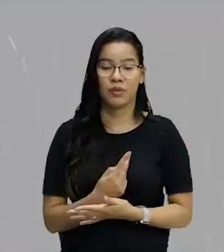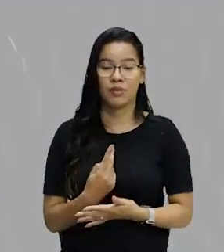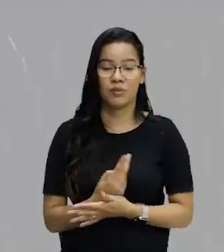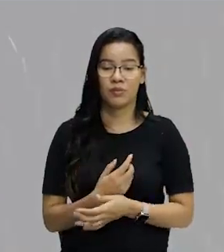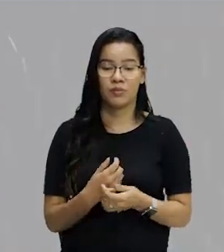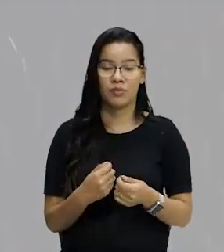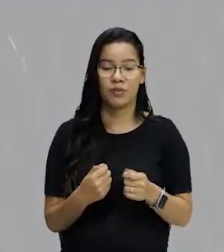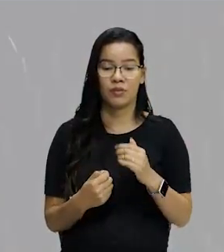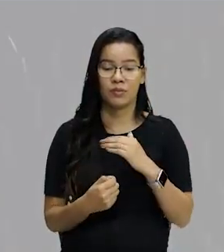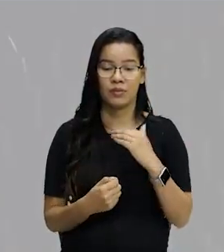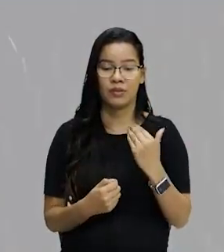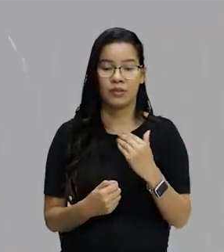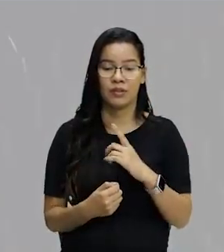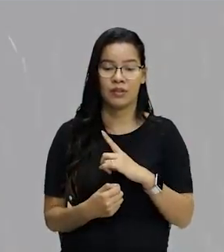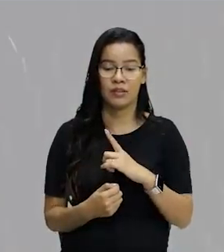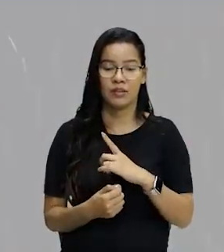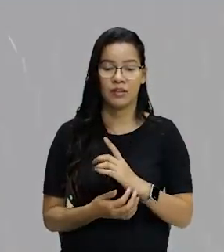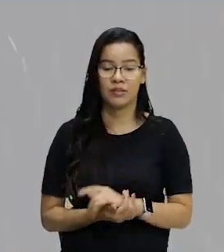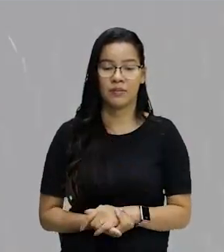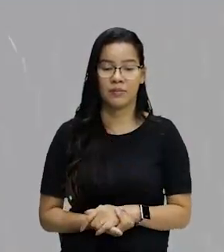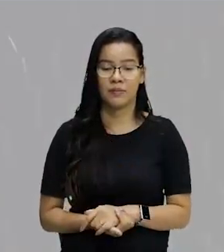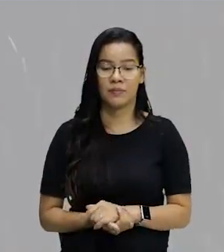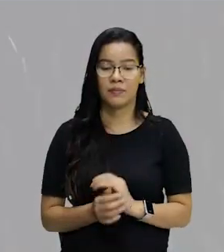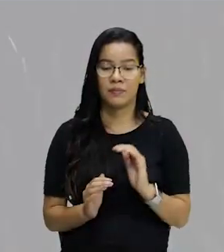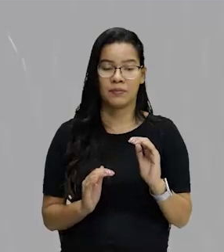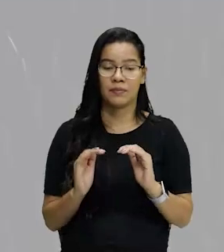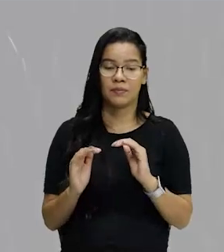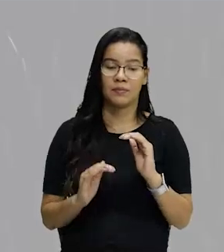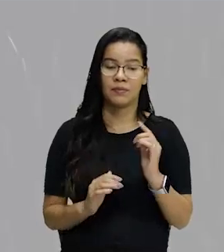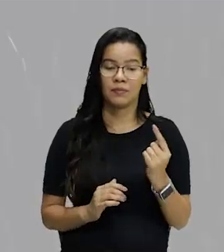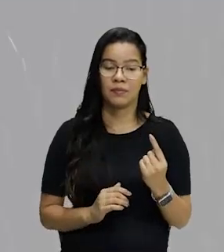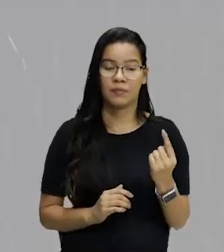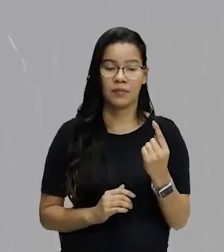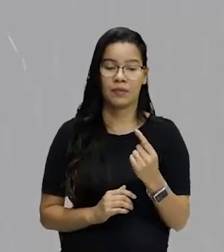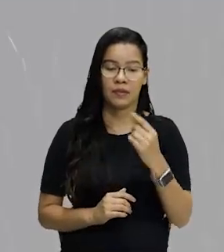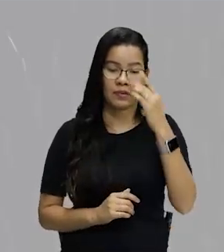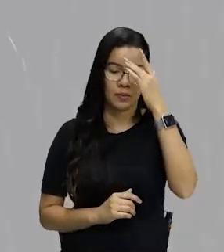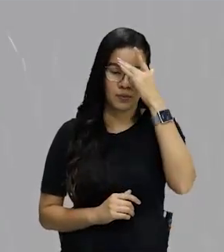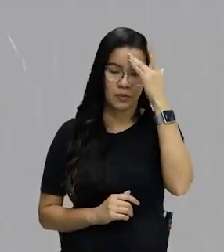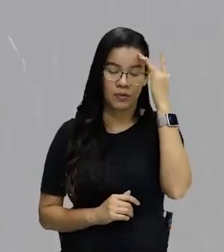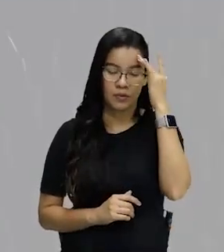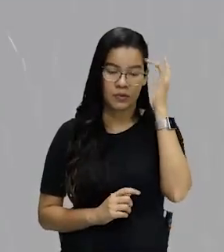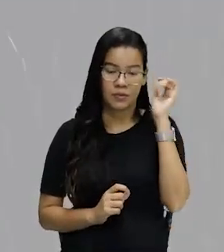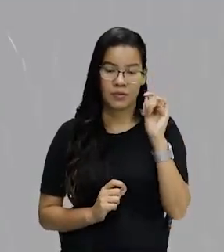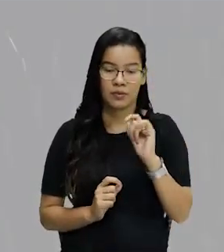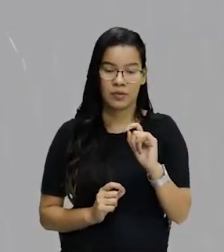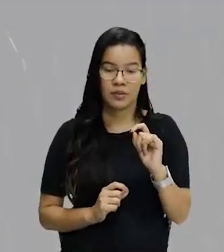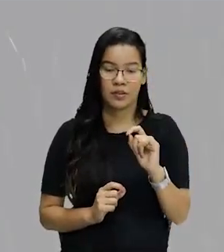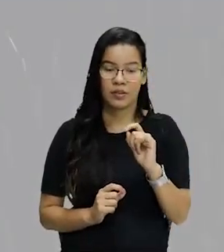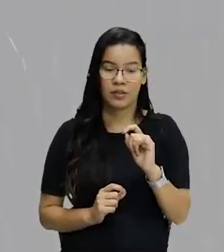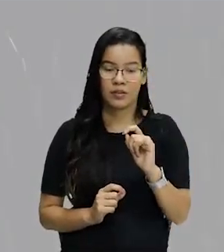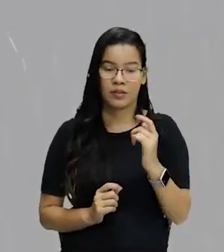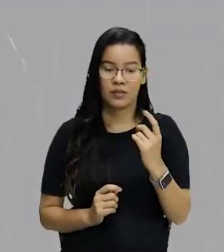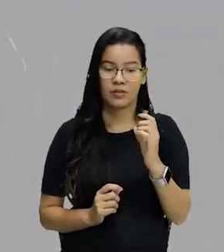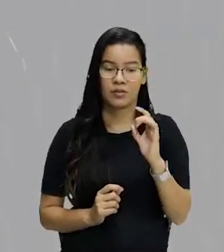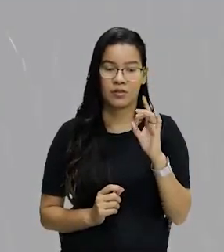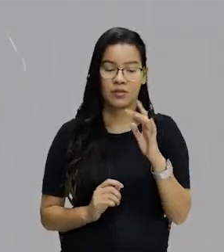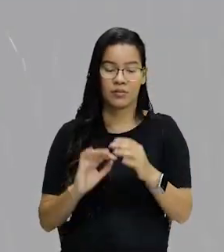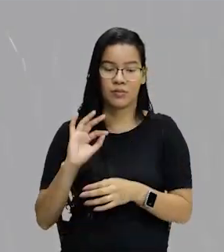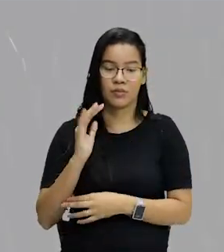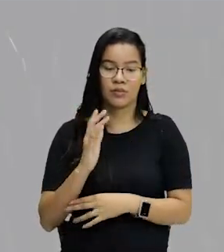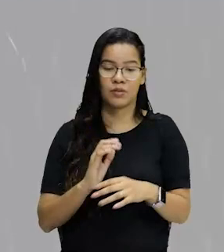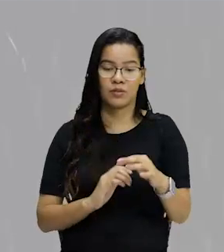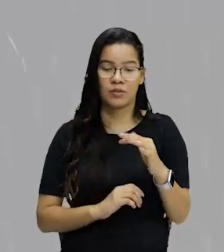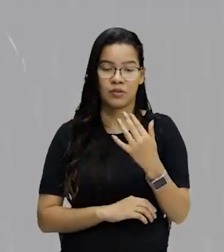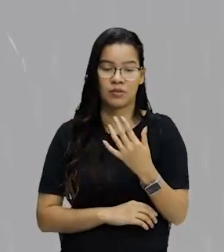fatal. Existe aqui essa escalada solo. A escalada solo é o quê? É o indivíduo e a natureza, e o paredão. Ele ter